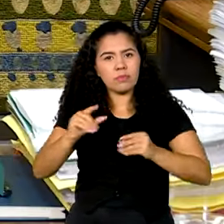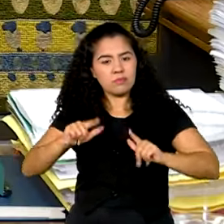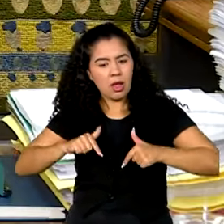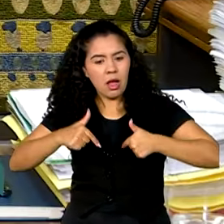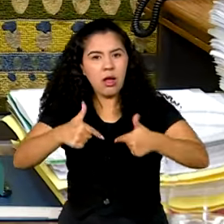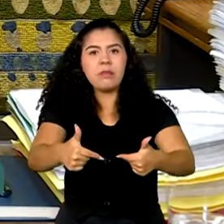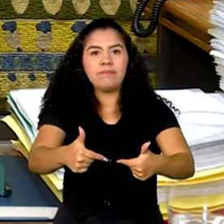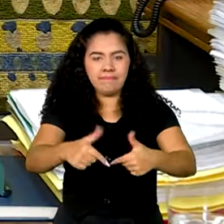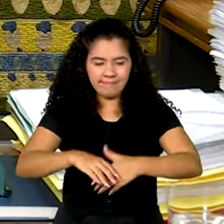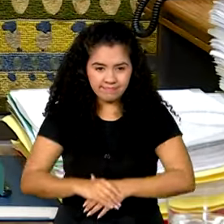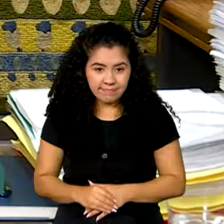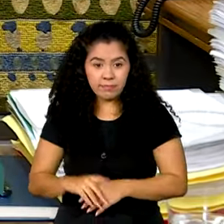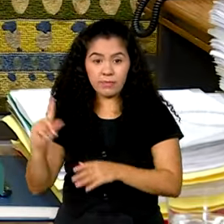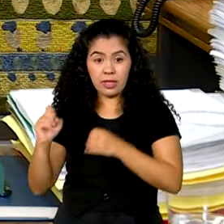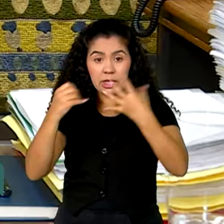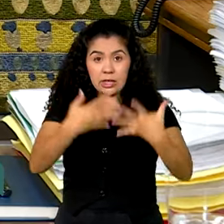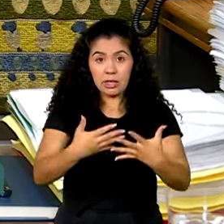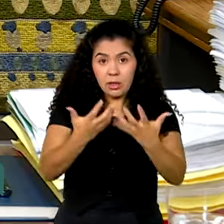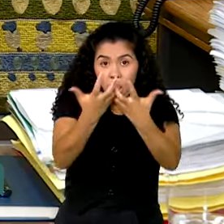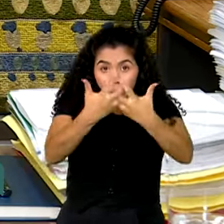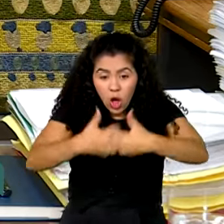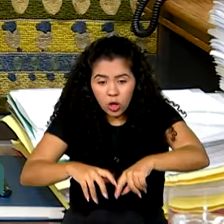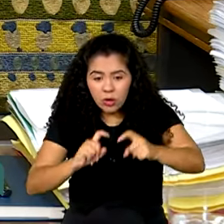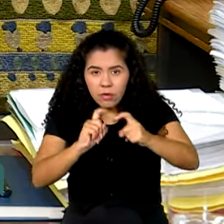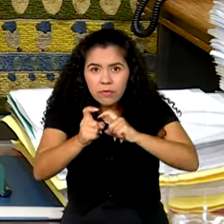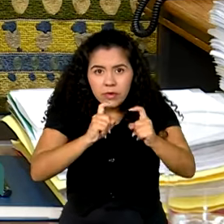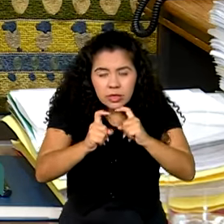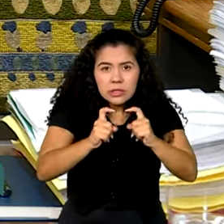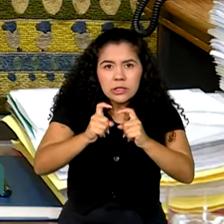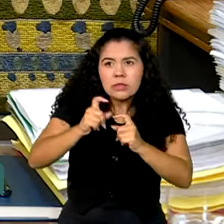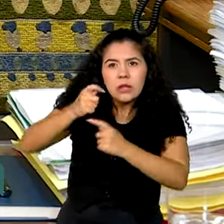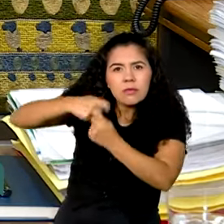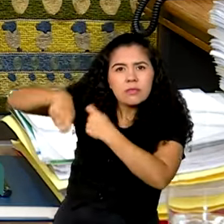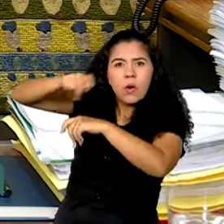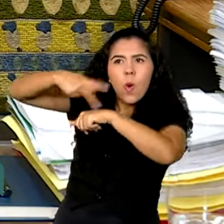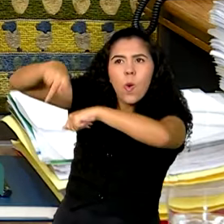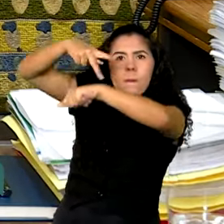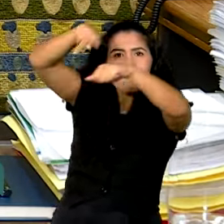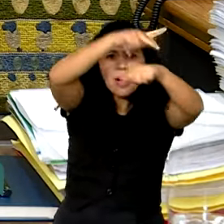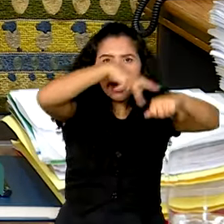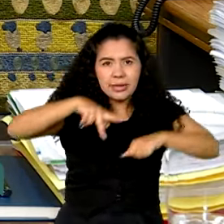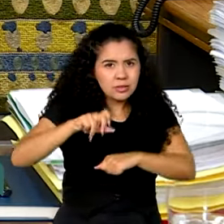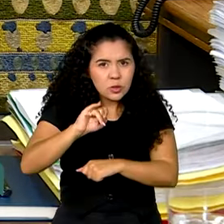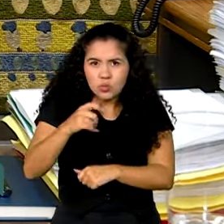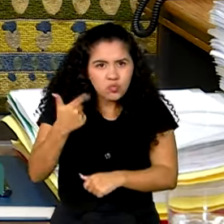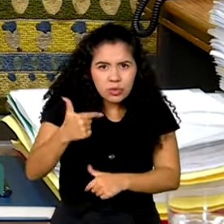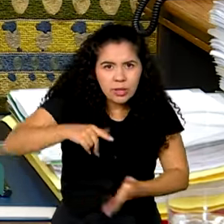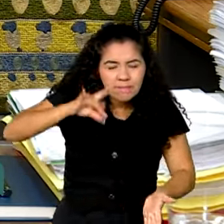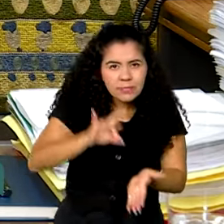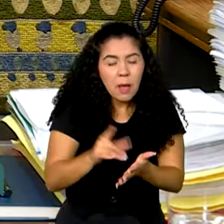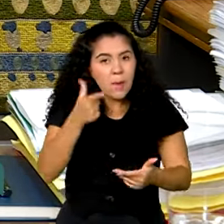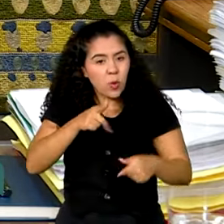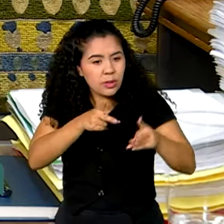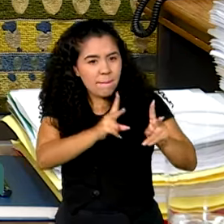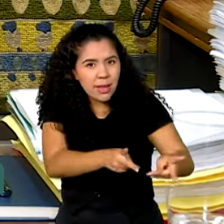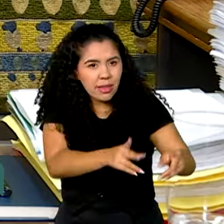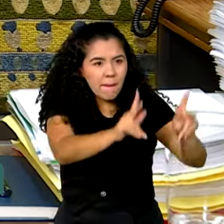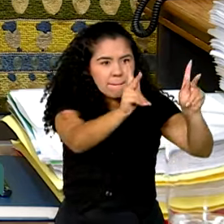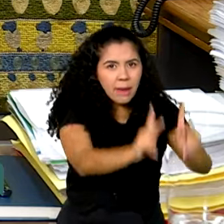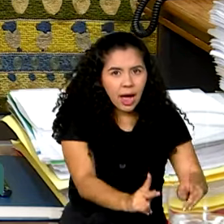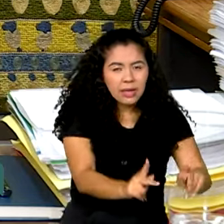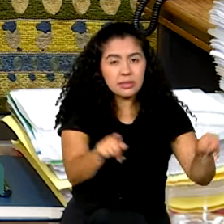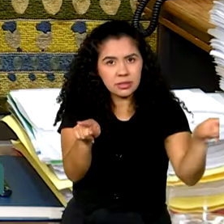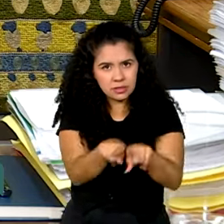países. Sem uma governança global mais eficaz para manter a paz e, ao mesmo tempo, para